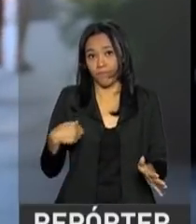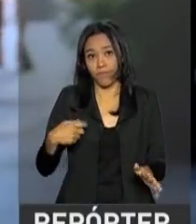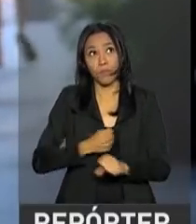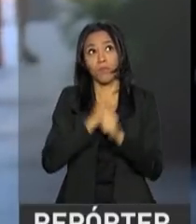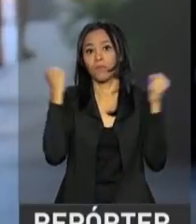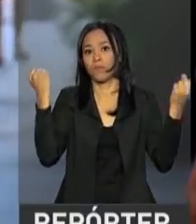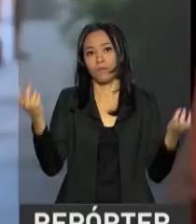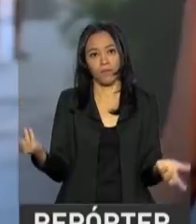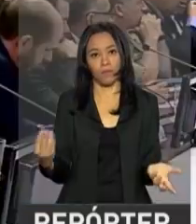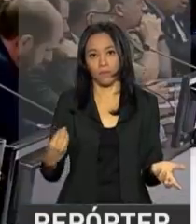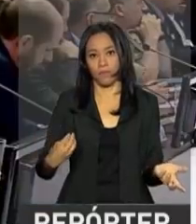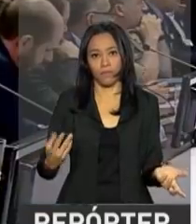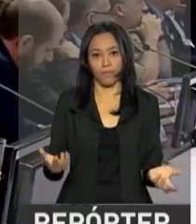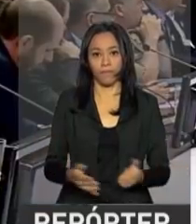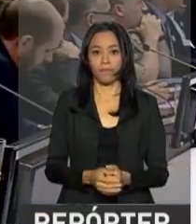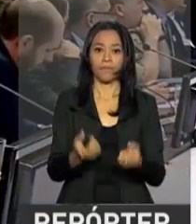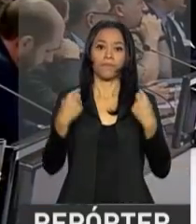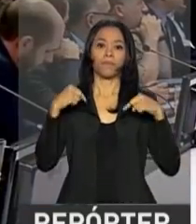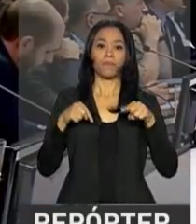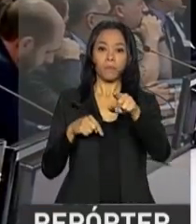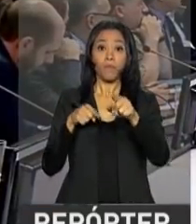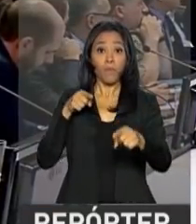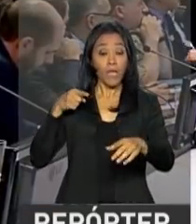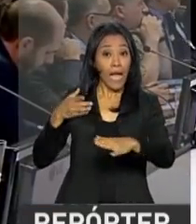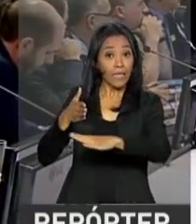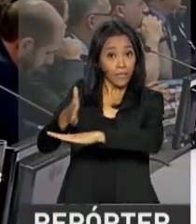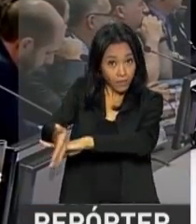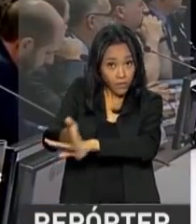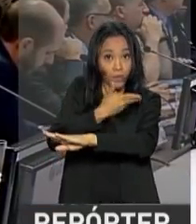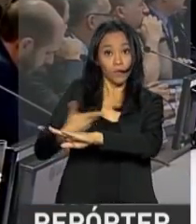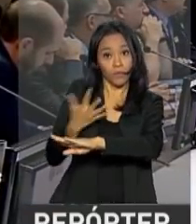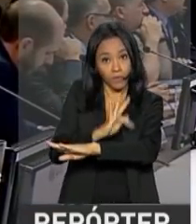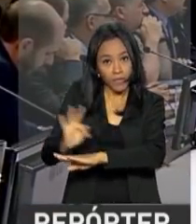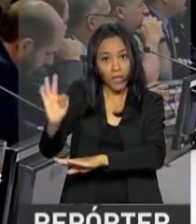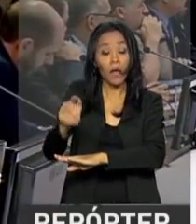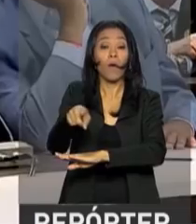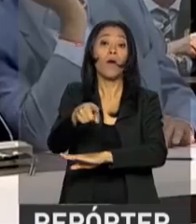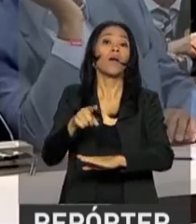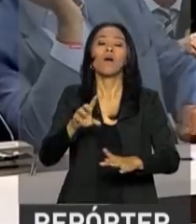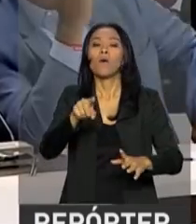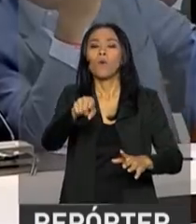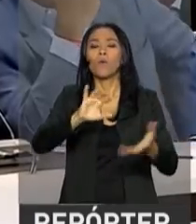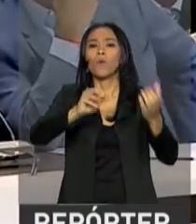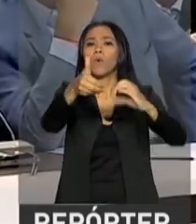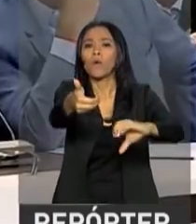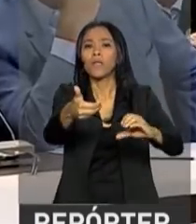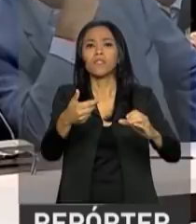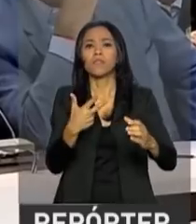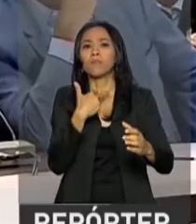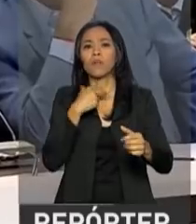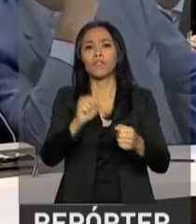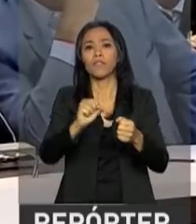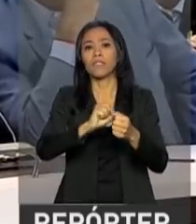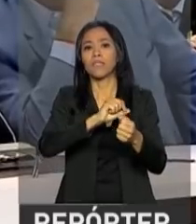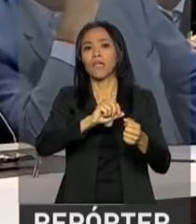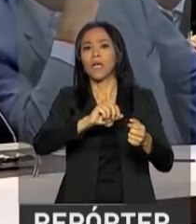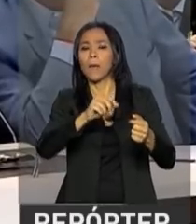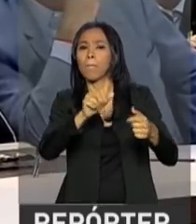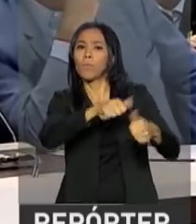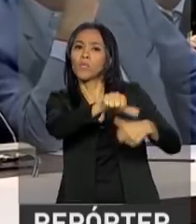impossível ficar uma intervenção o congresso nacional fica impedido de fazer qualquer alteração na constituição